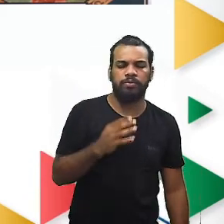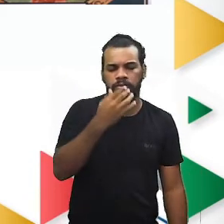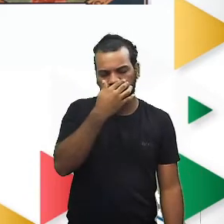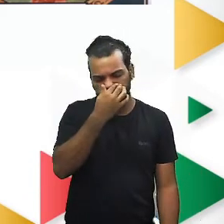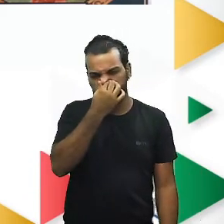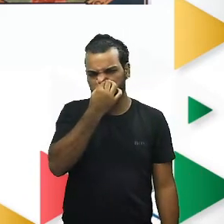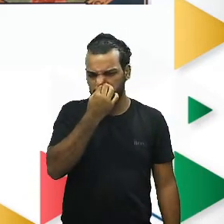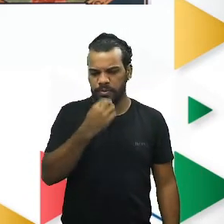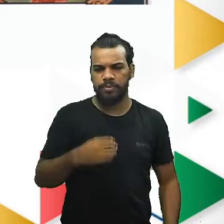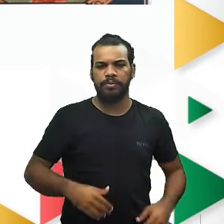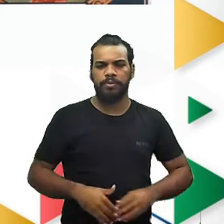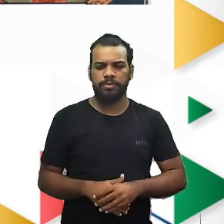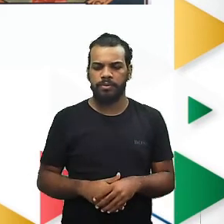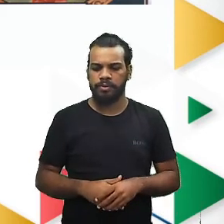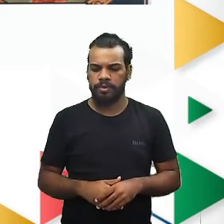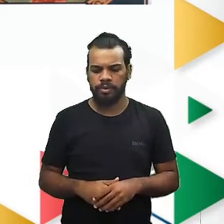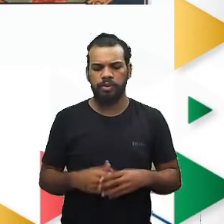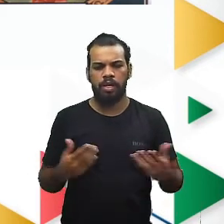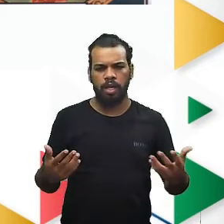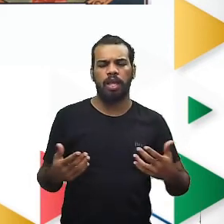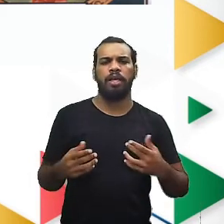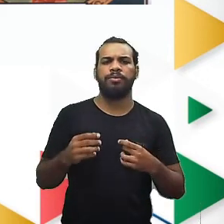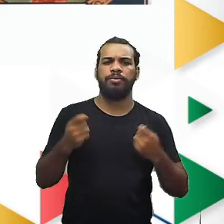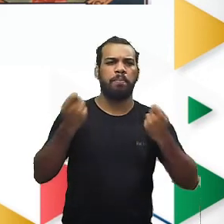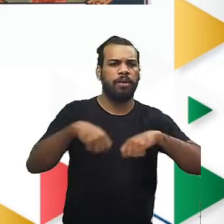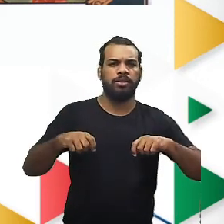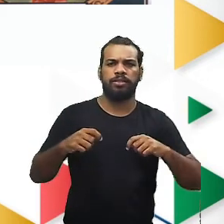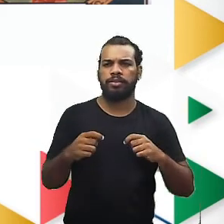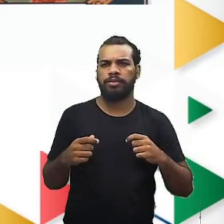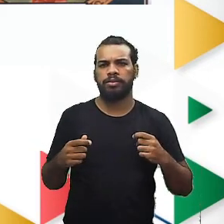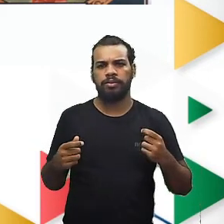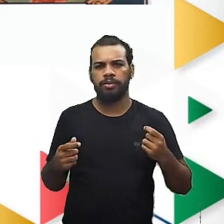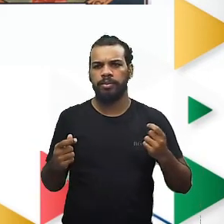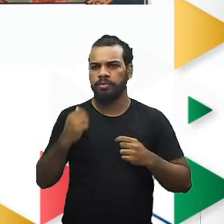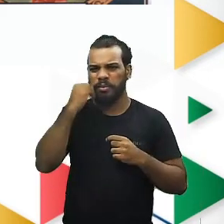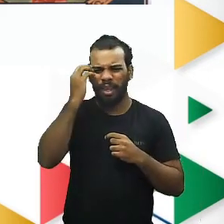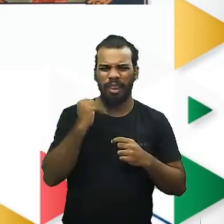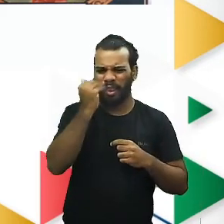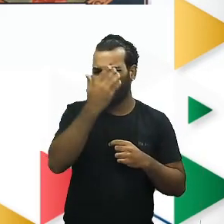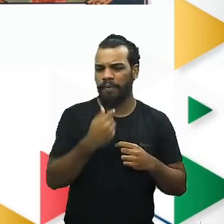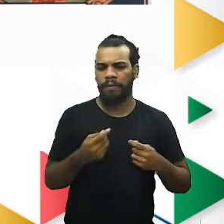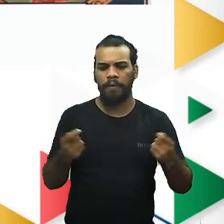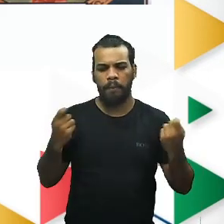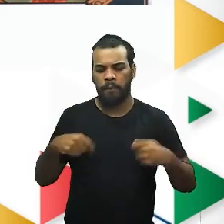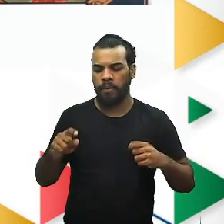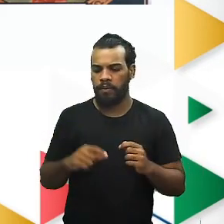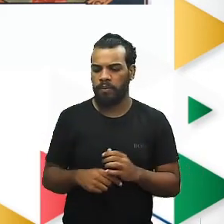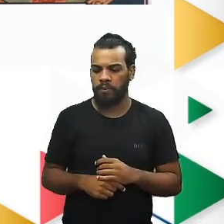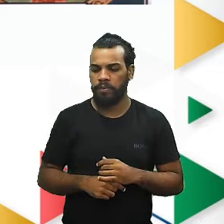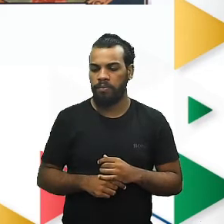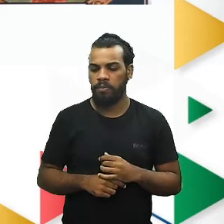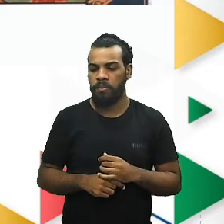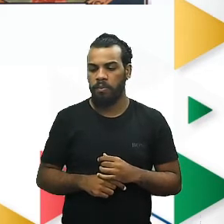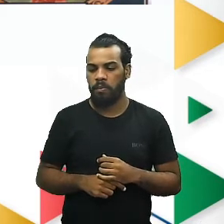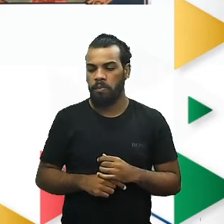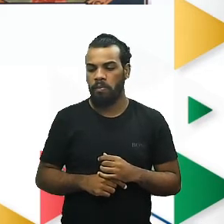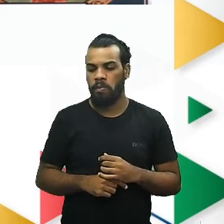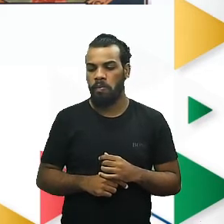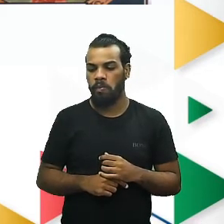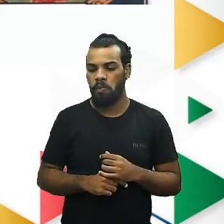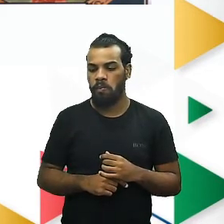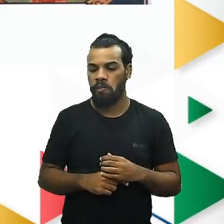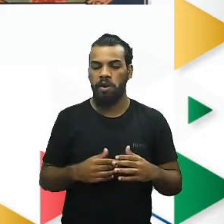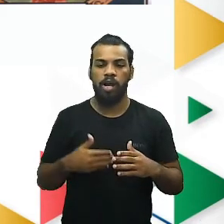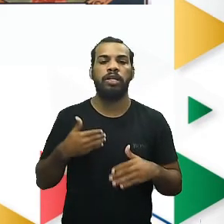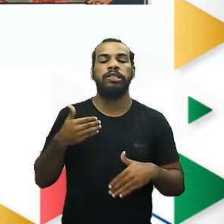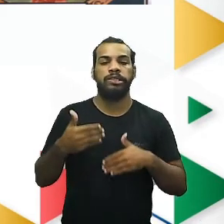que interpretam eles mesmos, né, que não precisam de alguém se pintando para tomar o seu papel. Então, hoje em dia, essa tradição